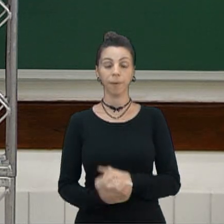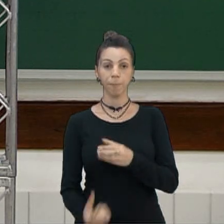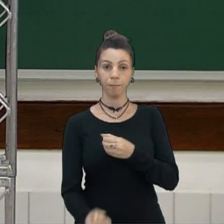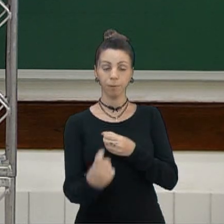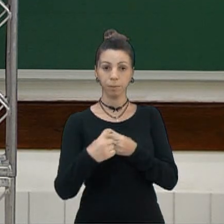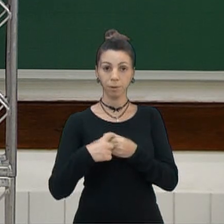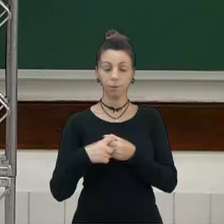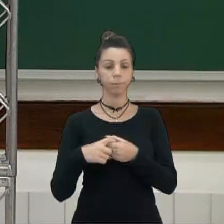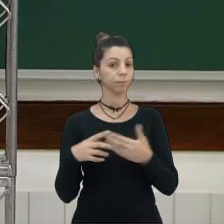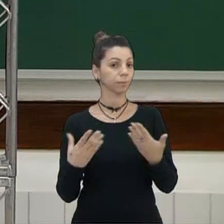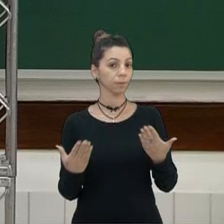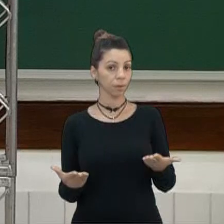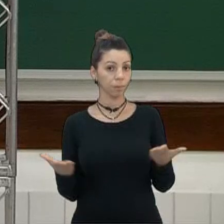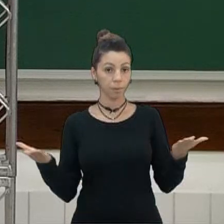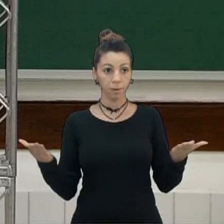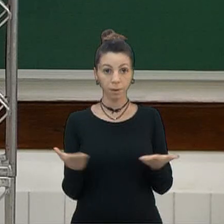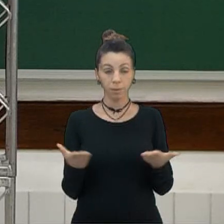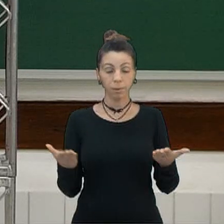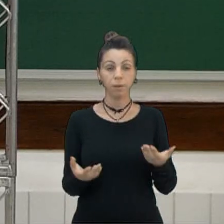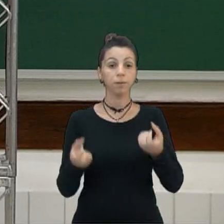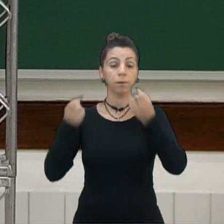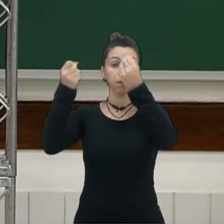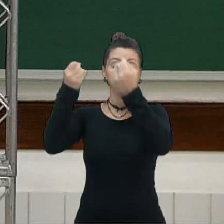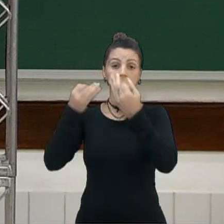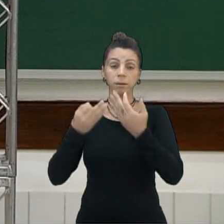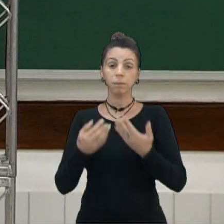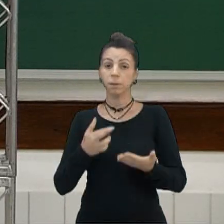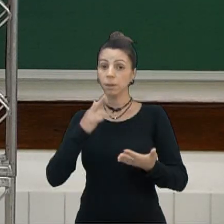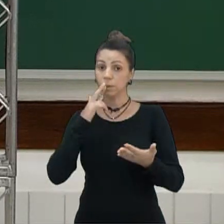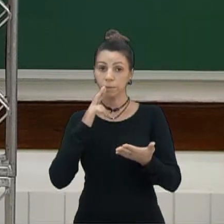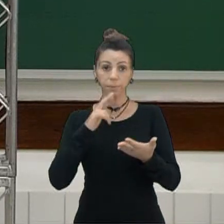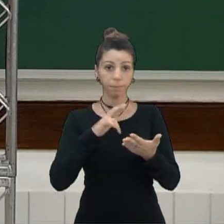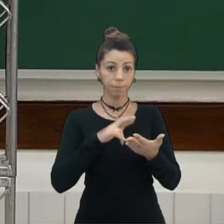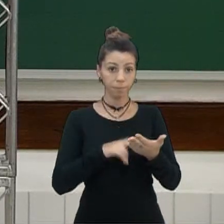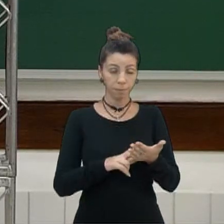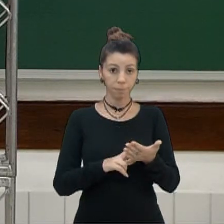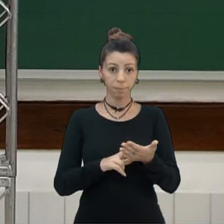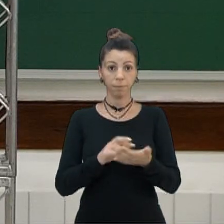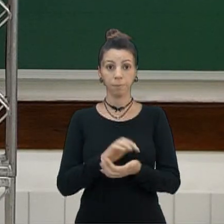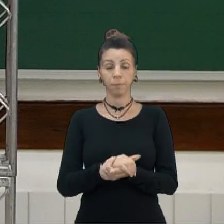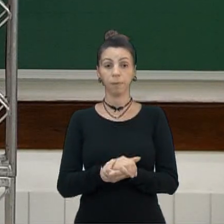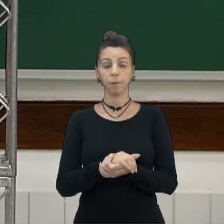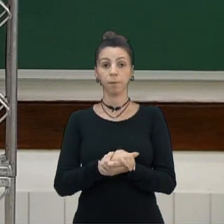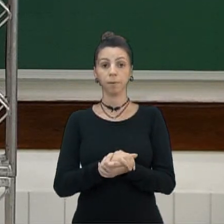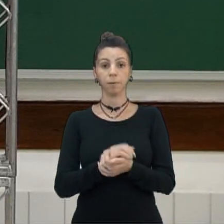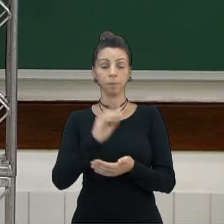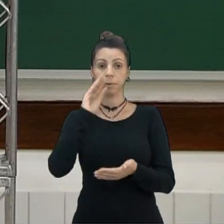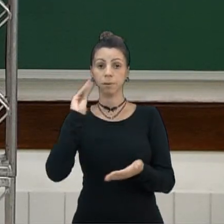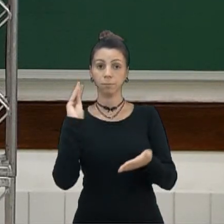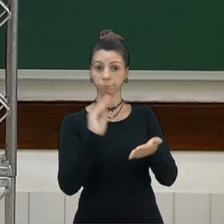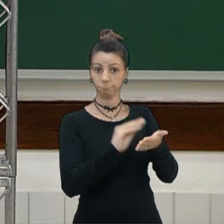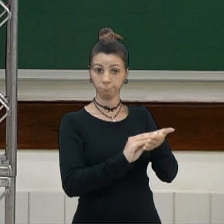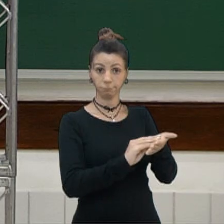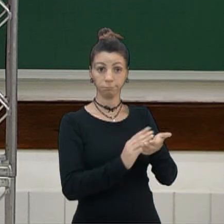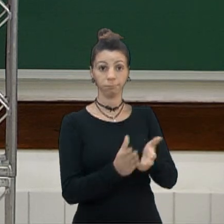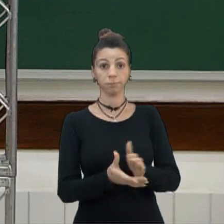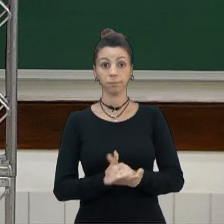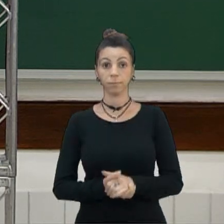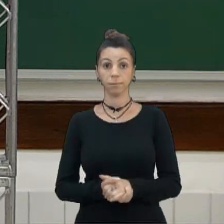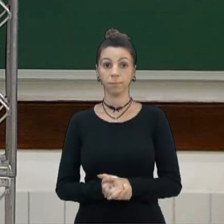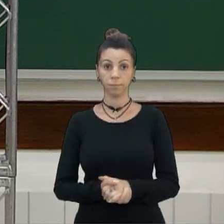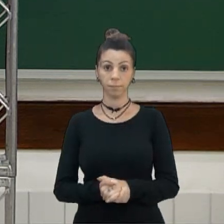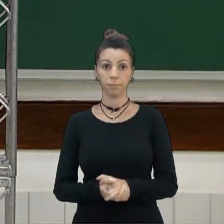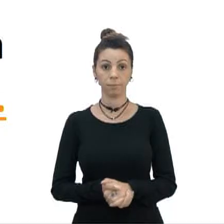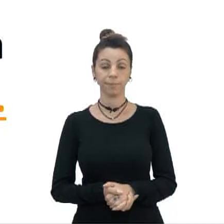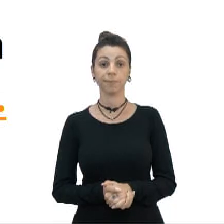Voltamos. Então, pessoal, agora eu vou explicar qual é a resposta que vocês têm que colocar lá, tá?